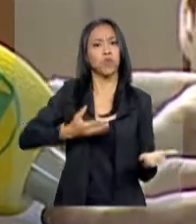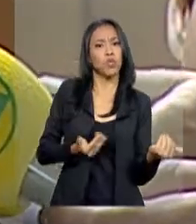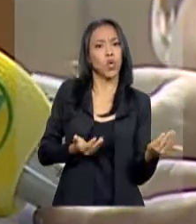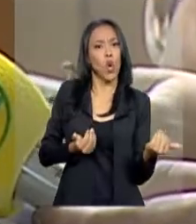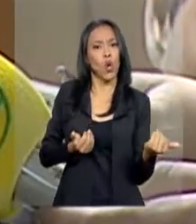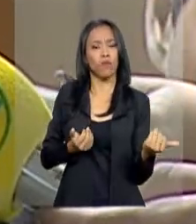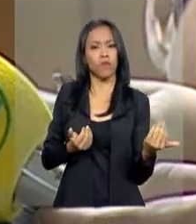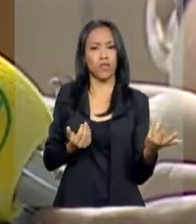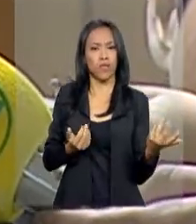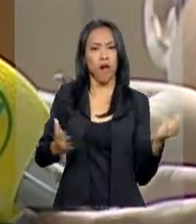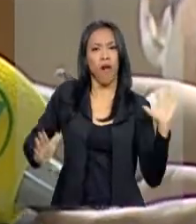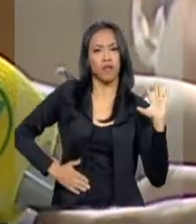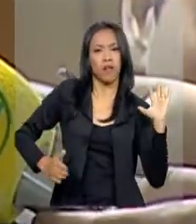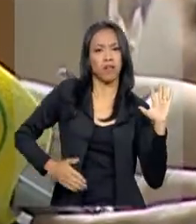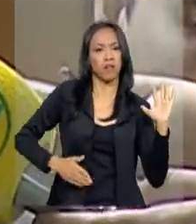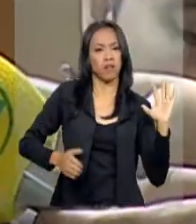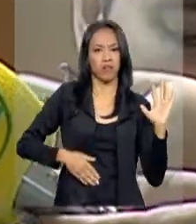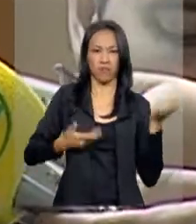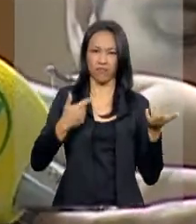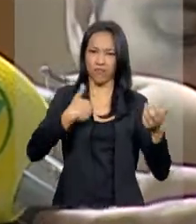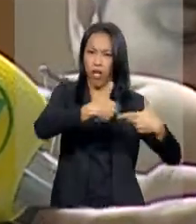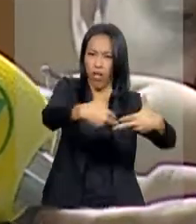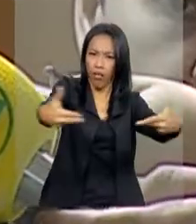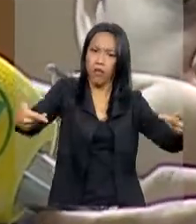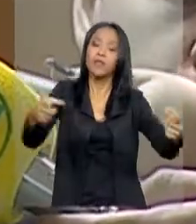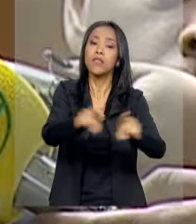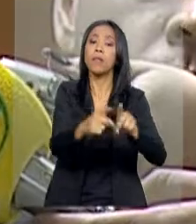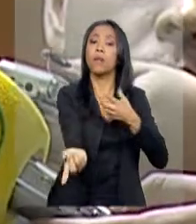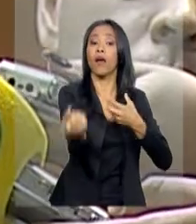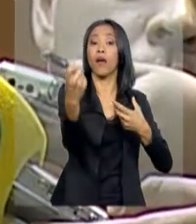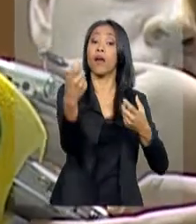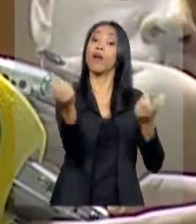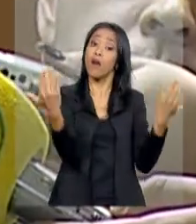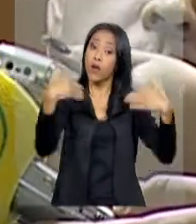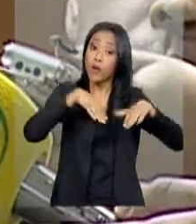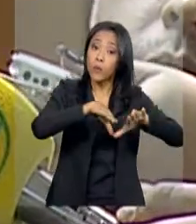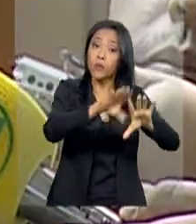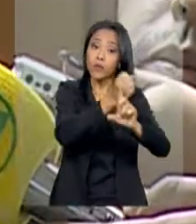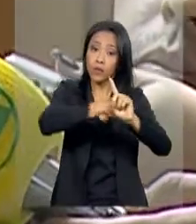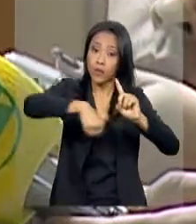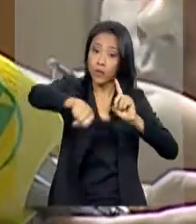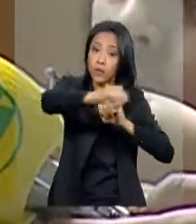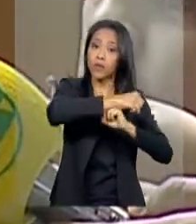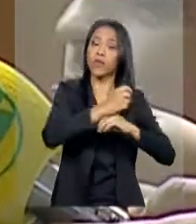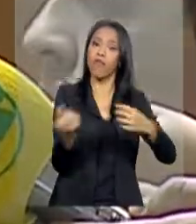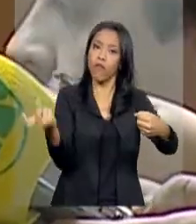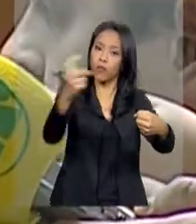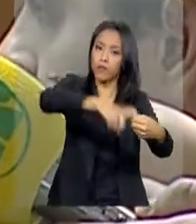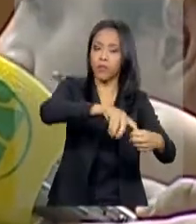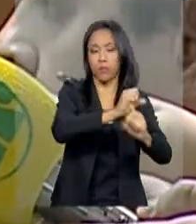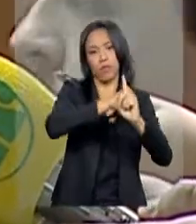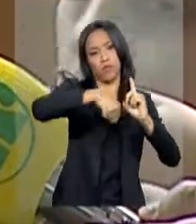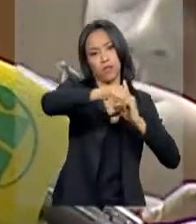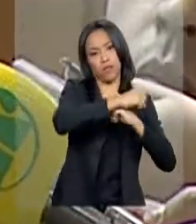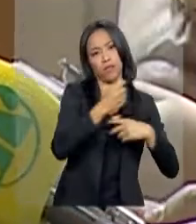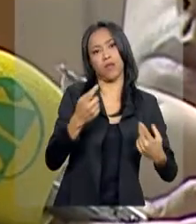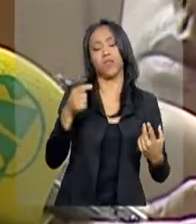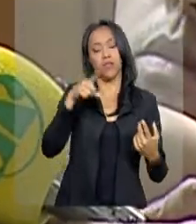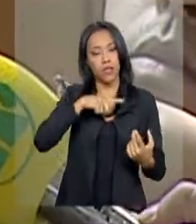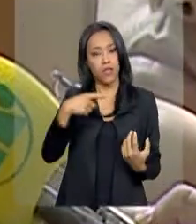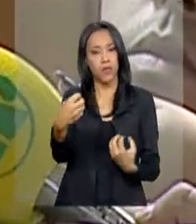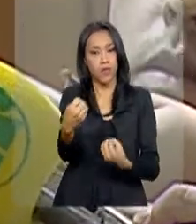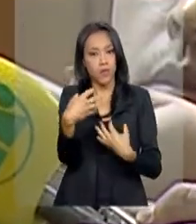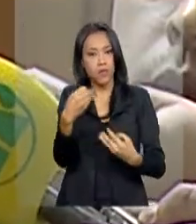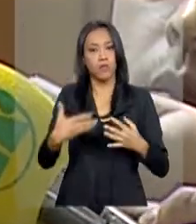a criminalidade como para ressocialização para o apoio àquele que está apenado ter educação